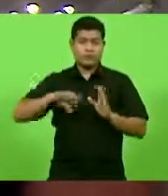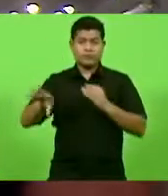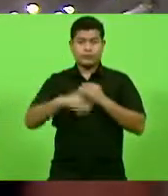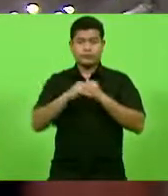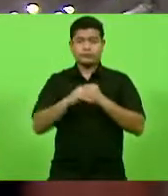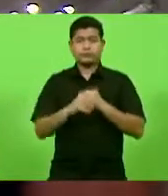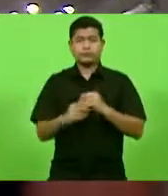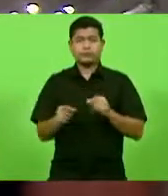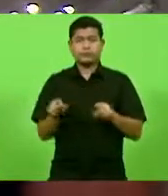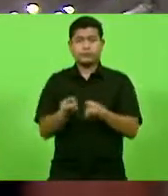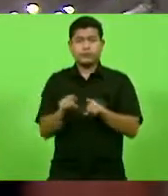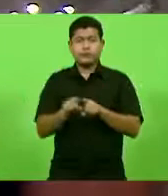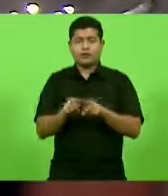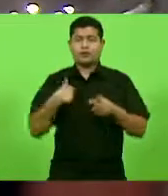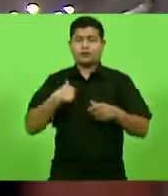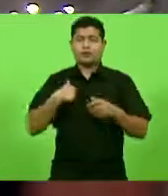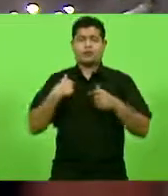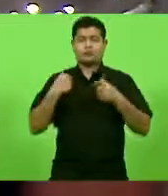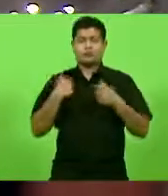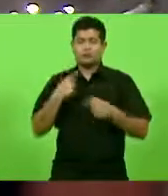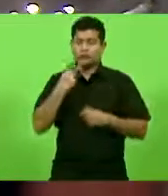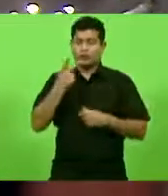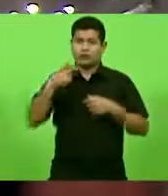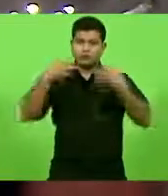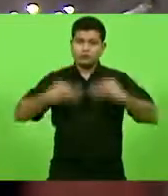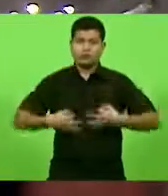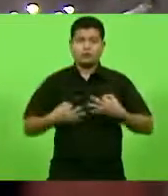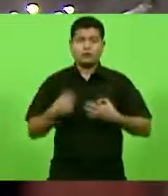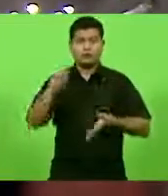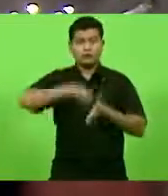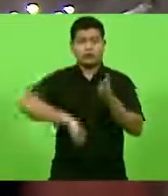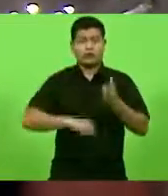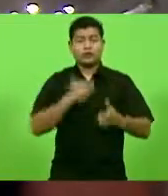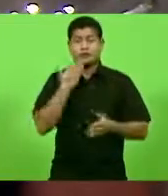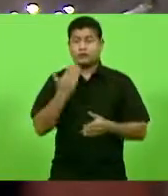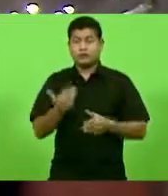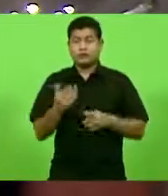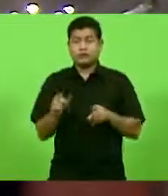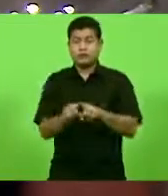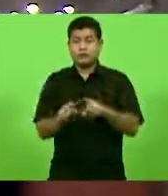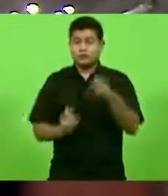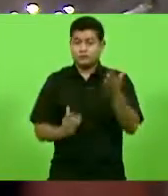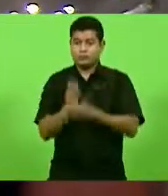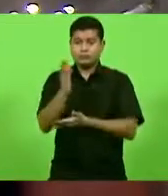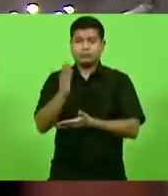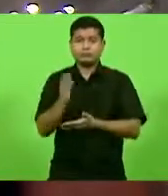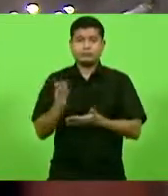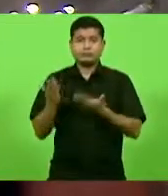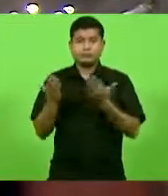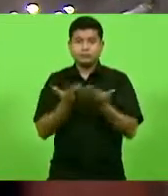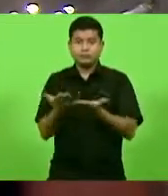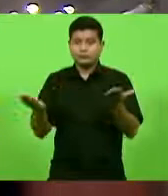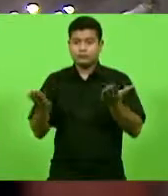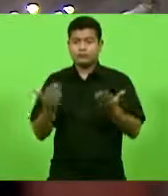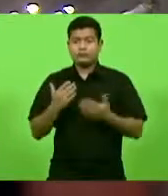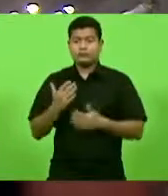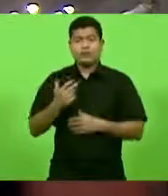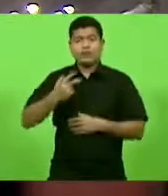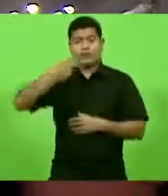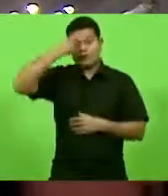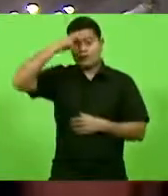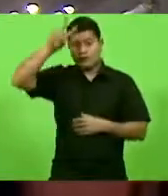acompanhado, quero aqui fazer justiça, da assinatura e também do pedido de aprovação por parte dos eminentes deputados Vicente Caro